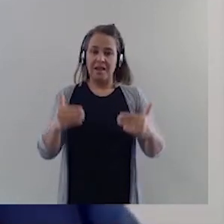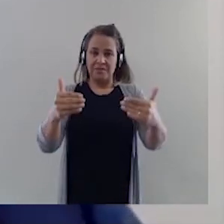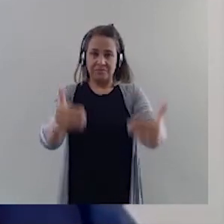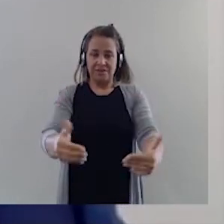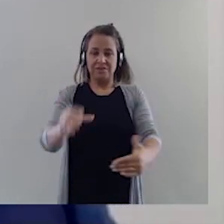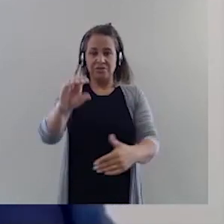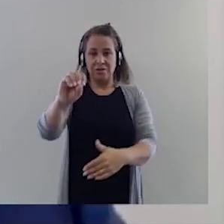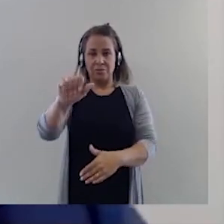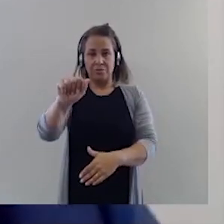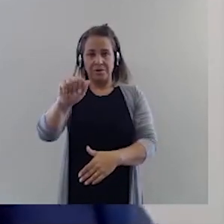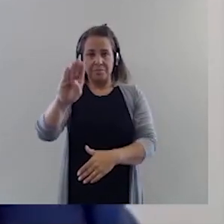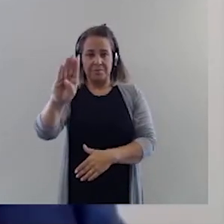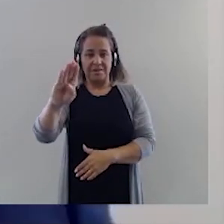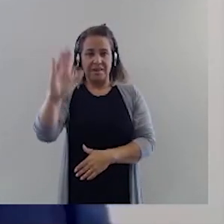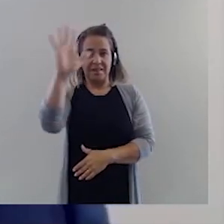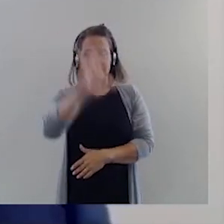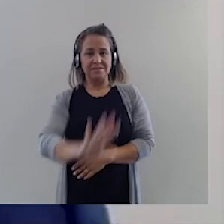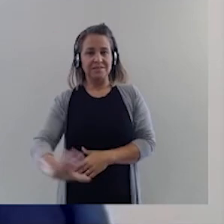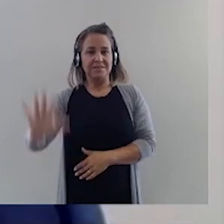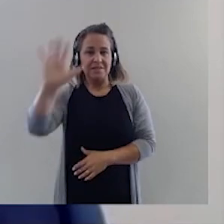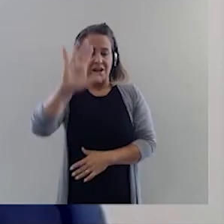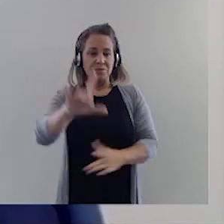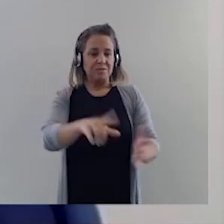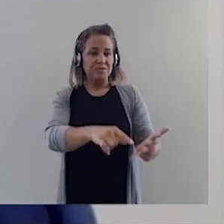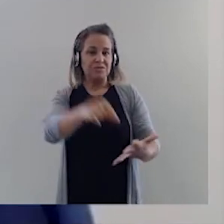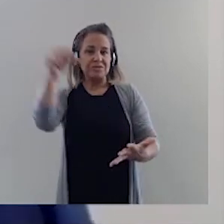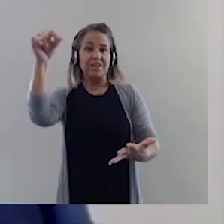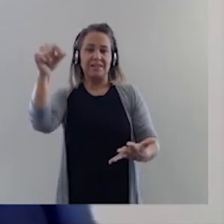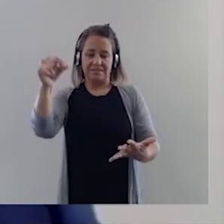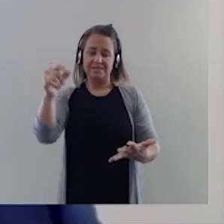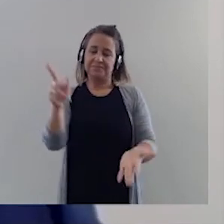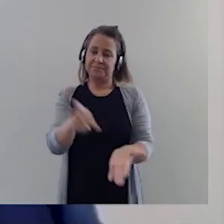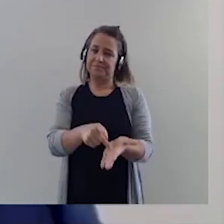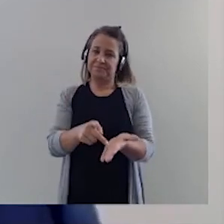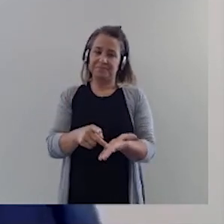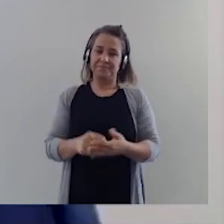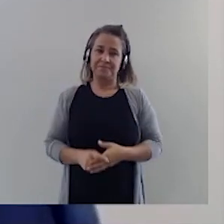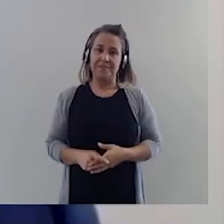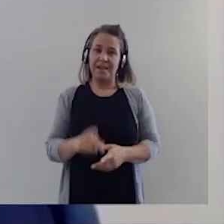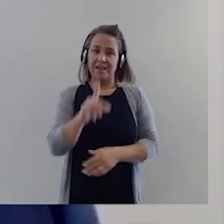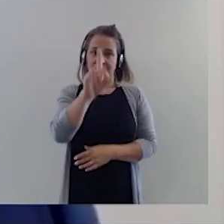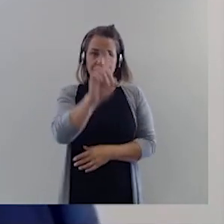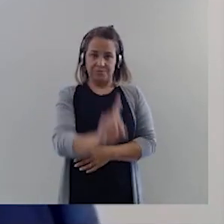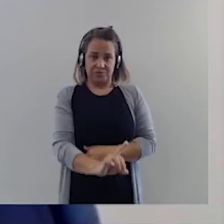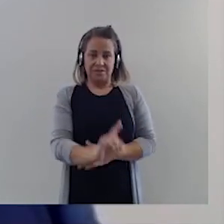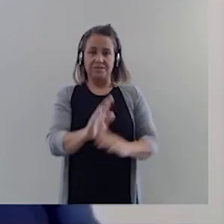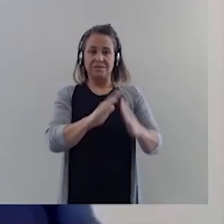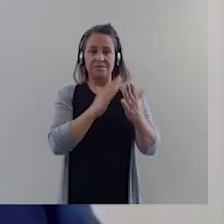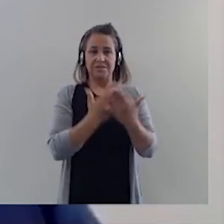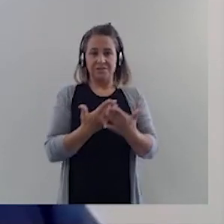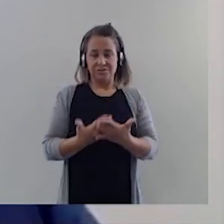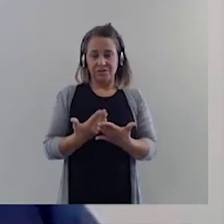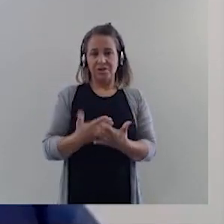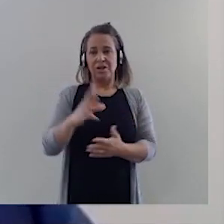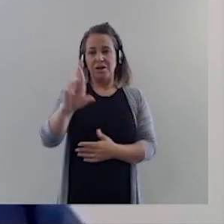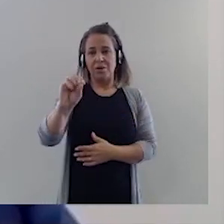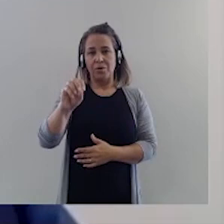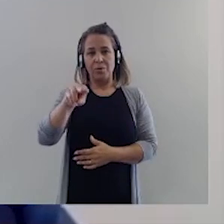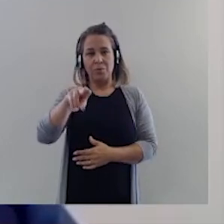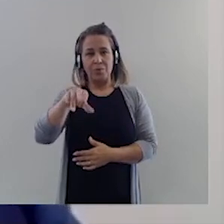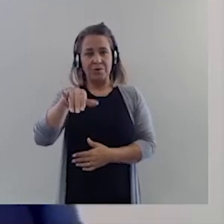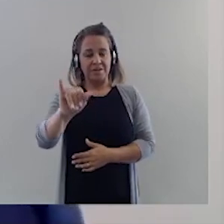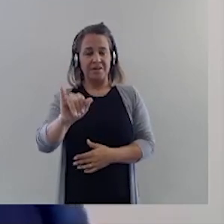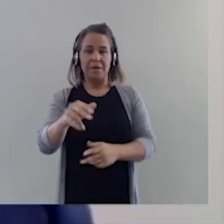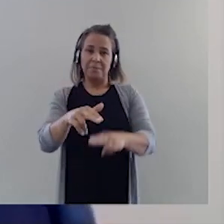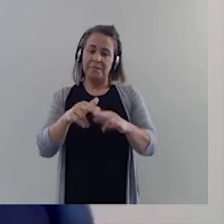OAB Nacional, vem se destacando como era de se esperar. E ao diretor da escola, o Rony, também, pela